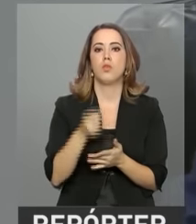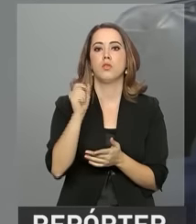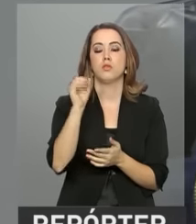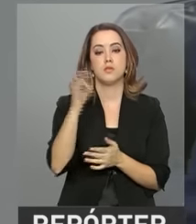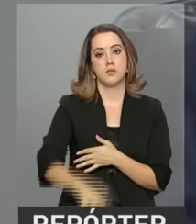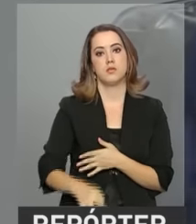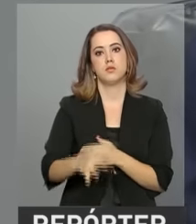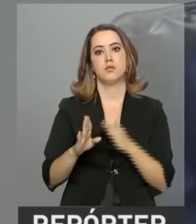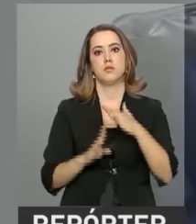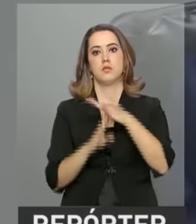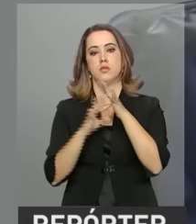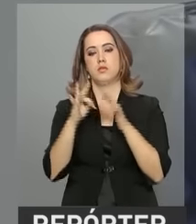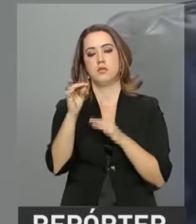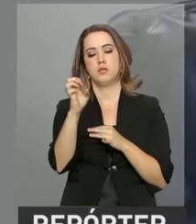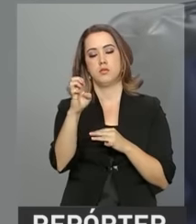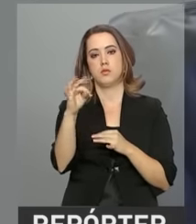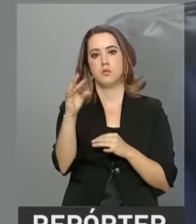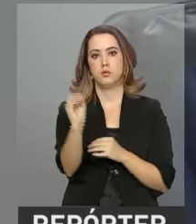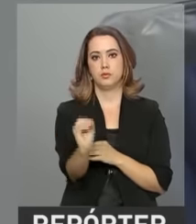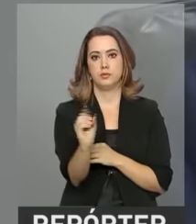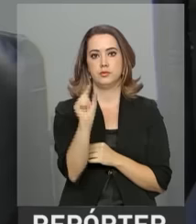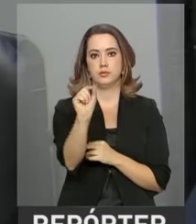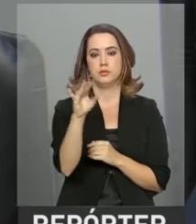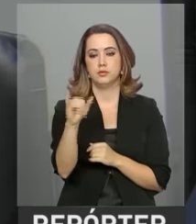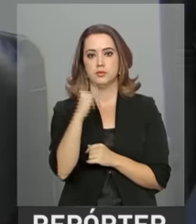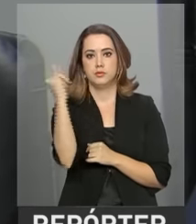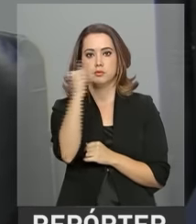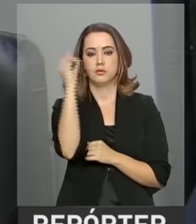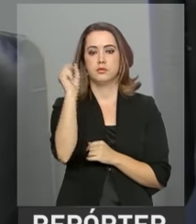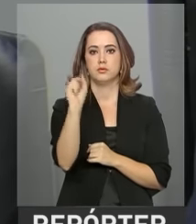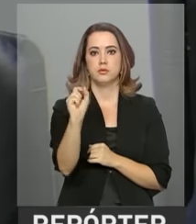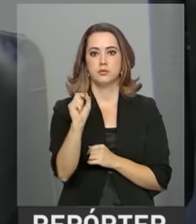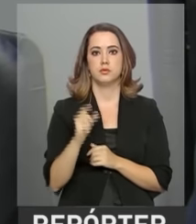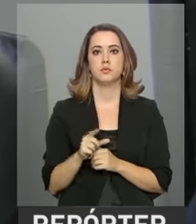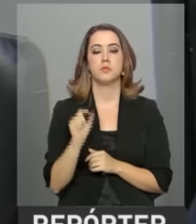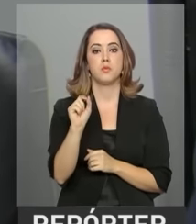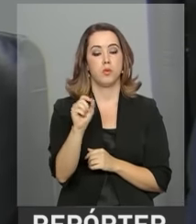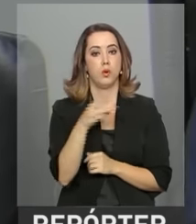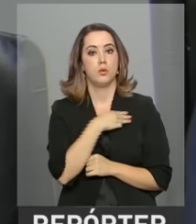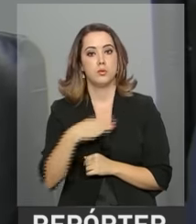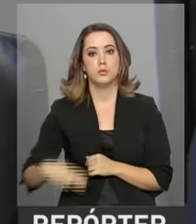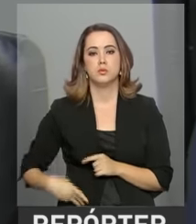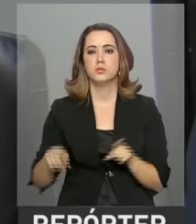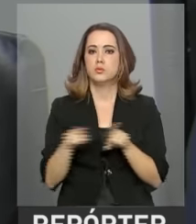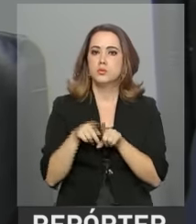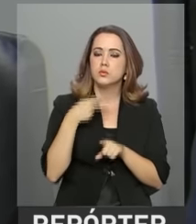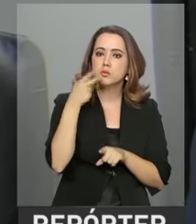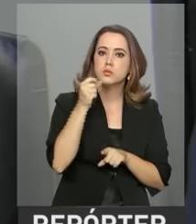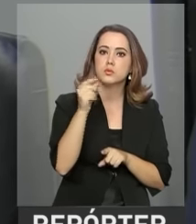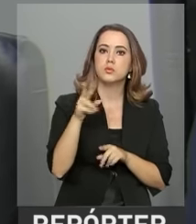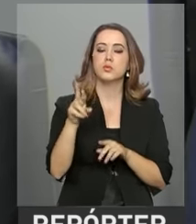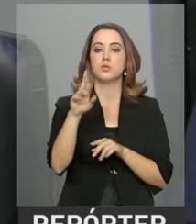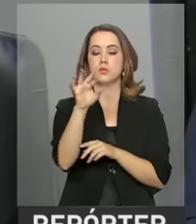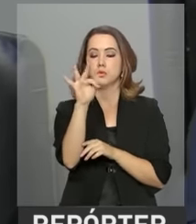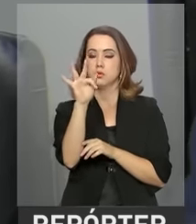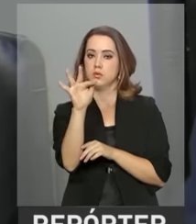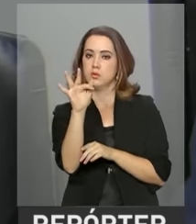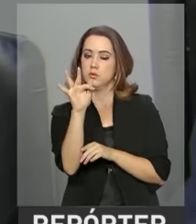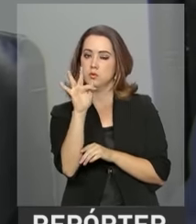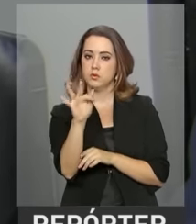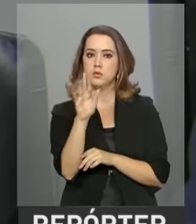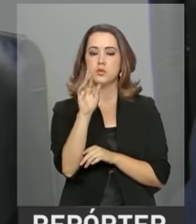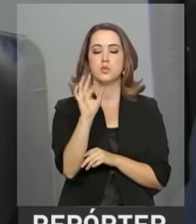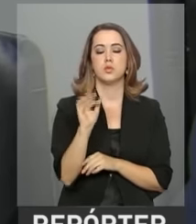Isto é que é o importante. O ministro Henrique Meirelles também falou sobre a lei de responsabilidade fiscal.